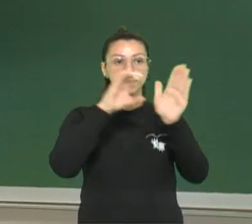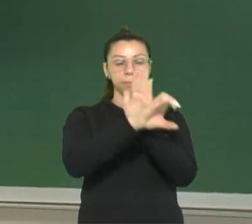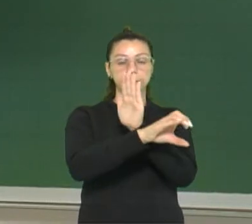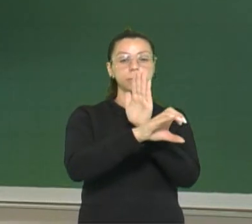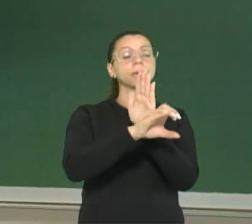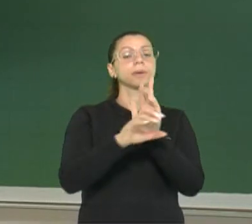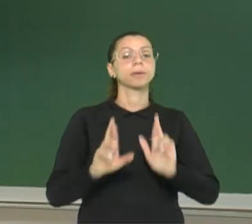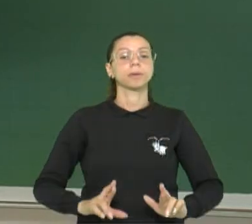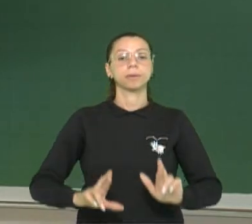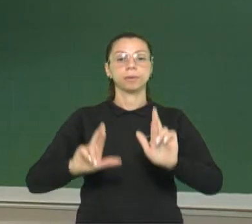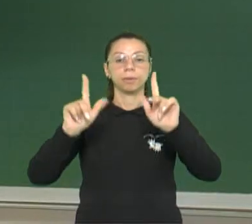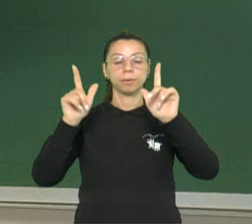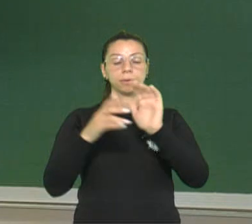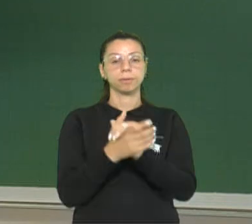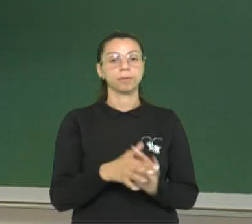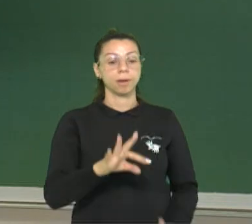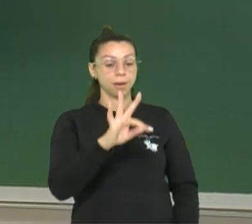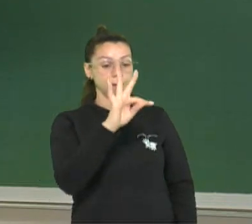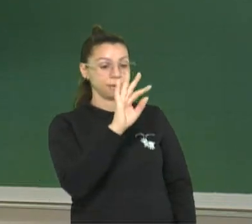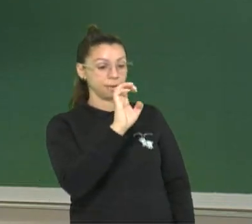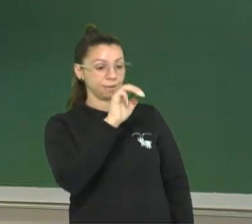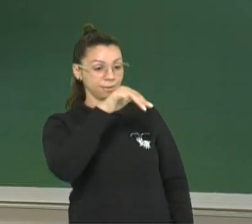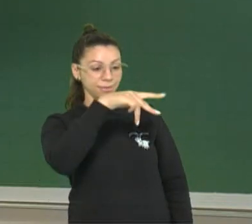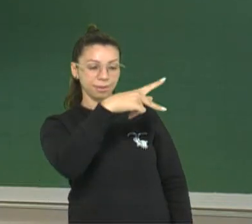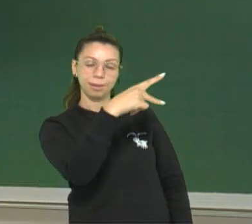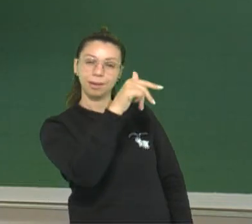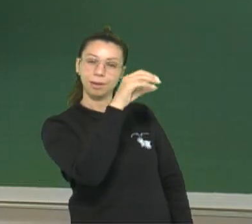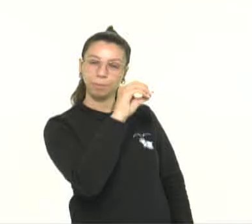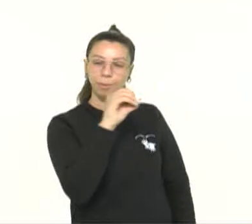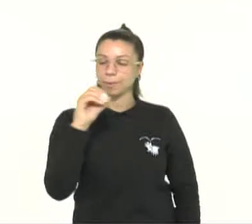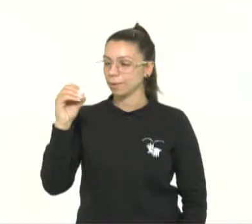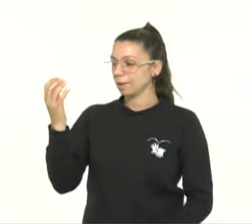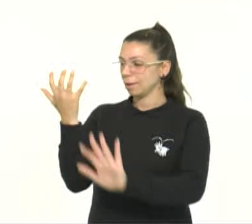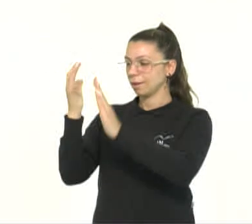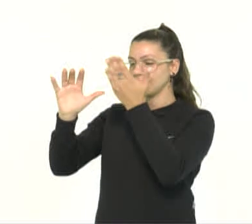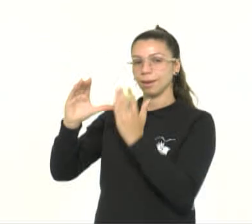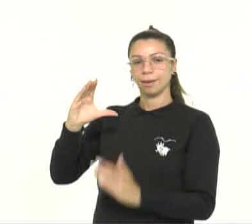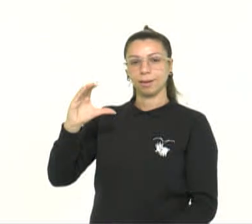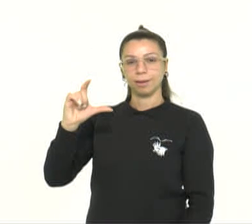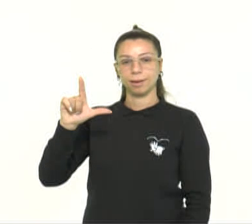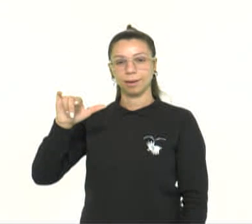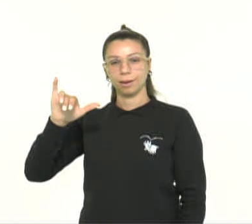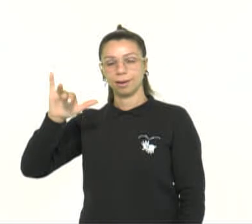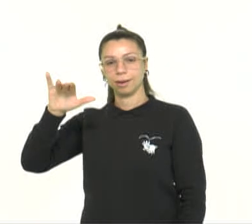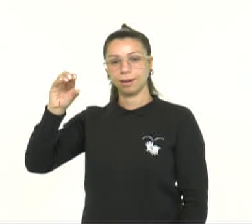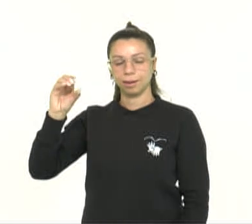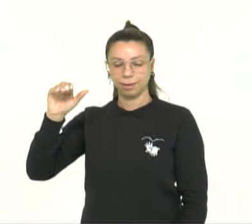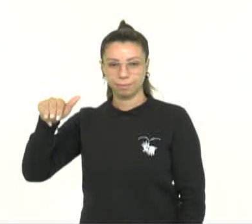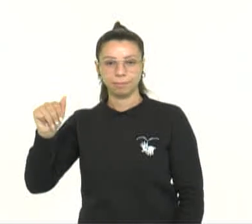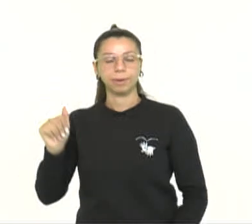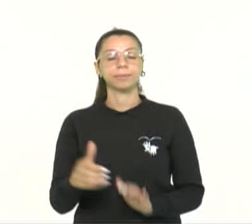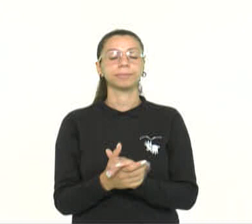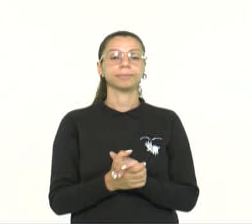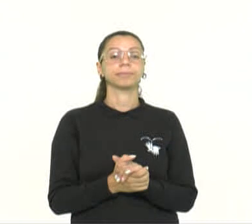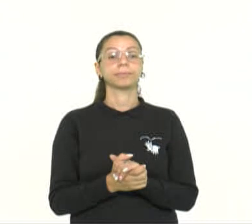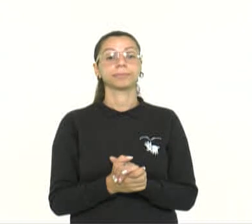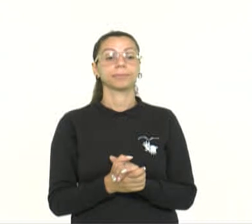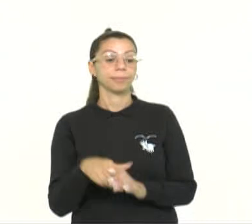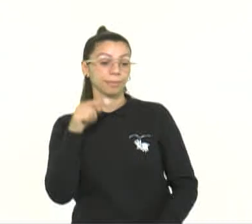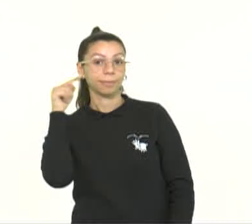é a diferença entre tempo e clima, aonde, se você olhar na tela, tempo é o estado físico das